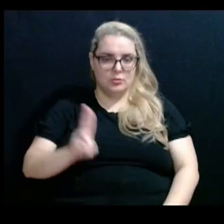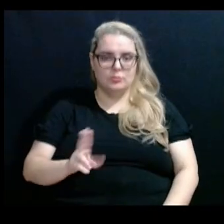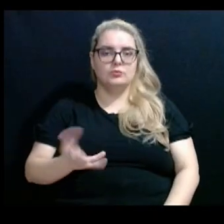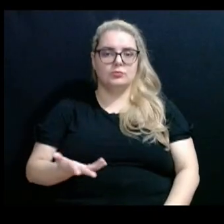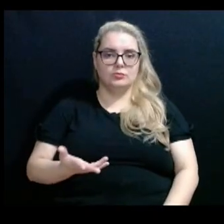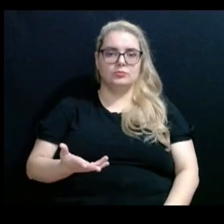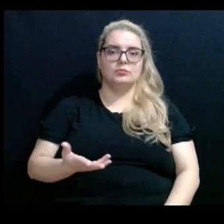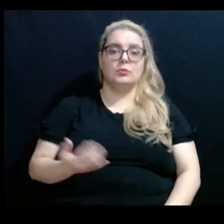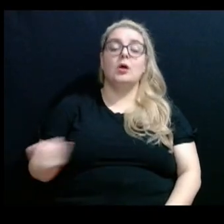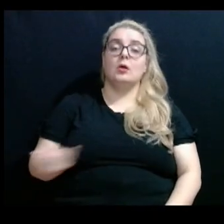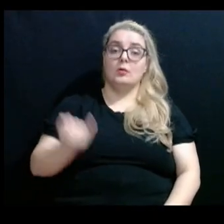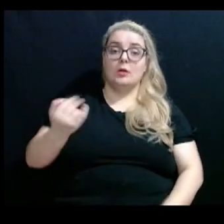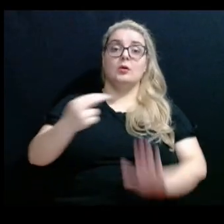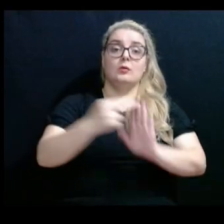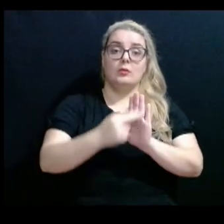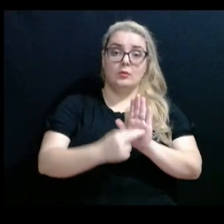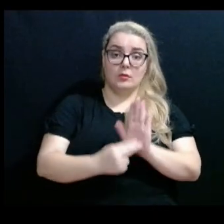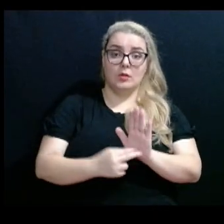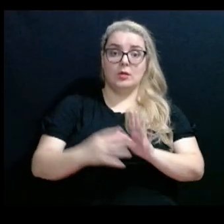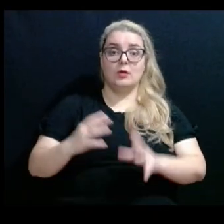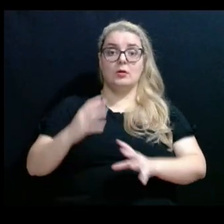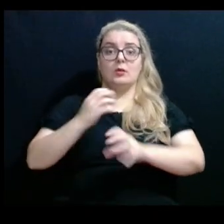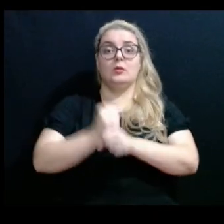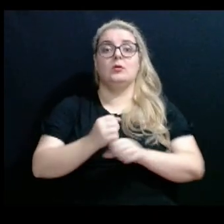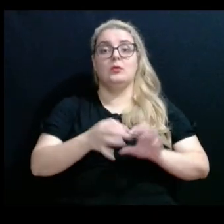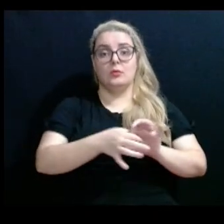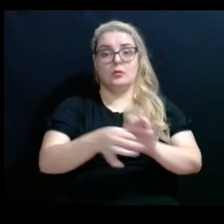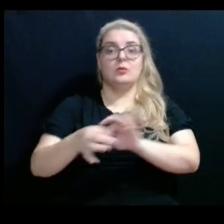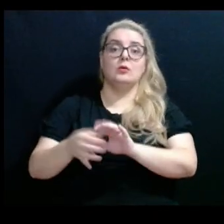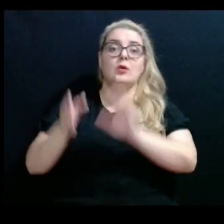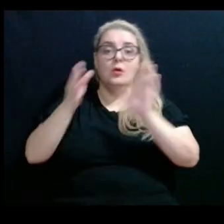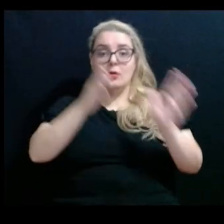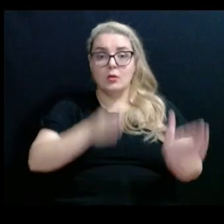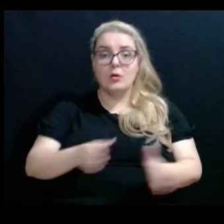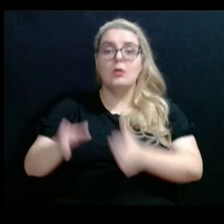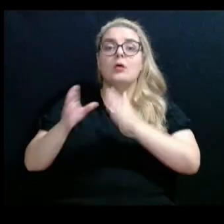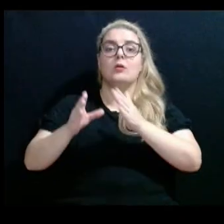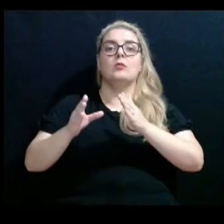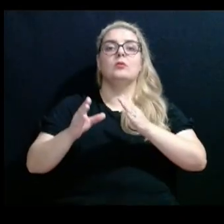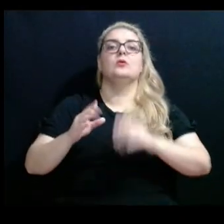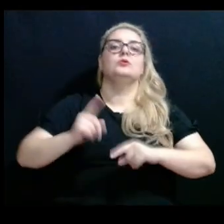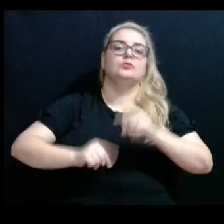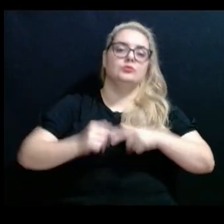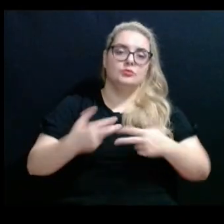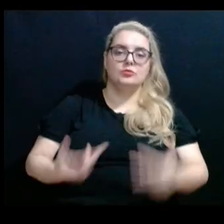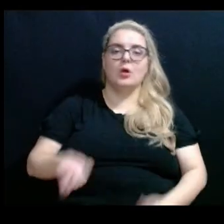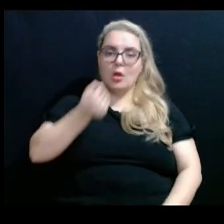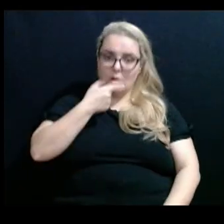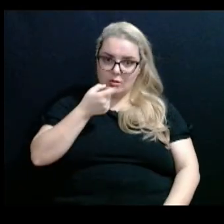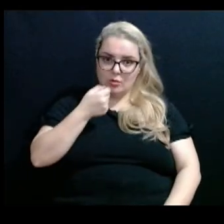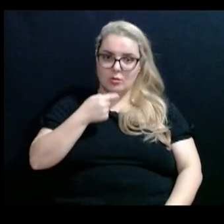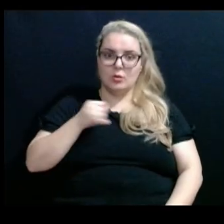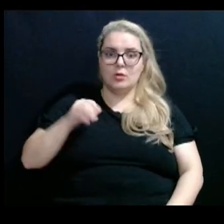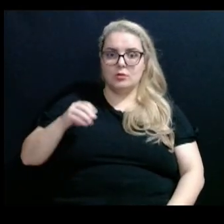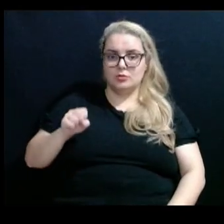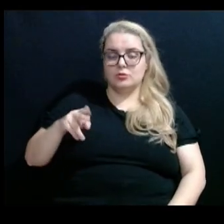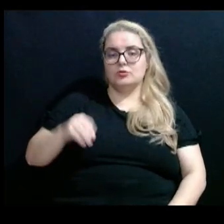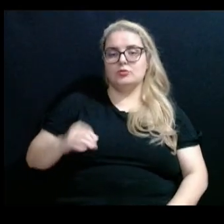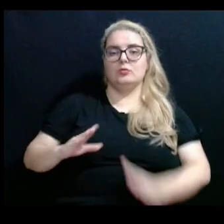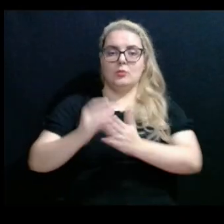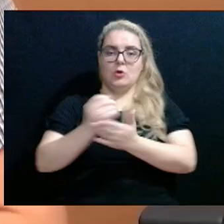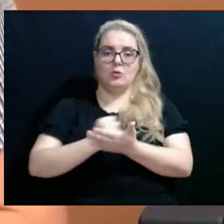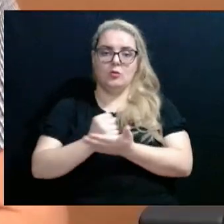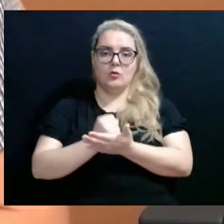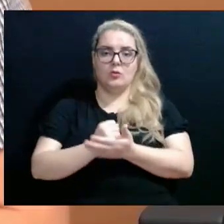importantes normas que completam o ciclo produtivo de produtos, medicamentos e insumos farmacêuticos a partir